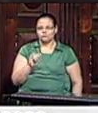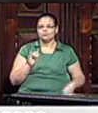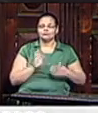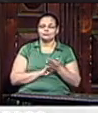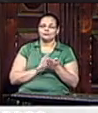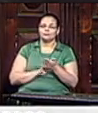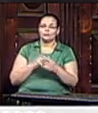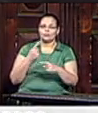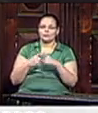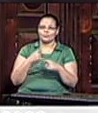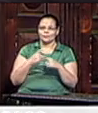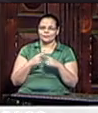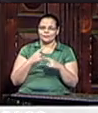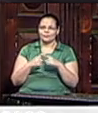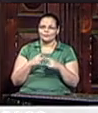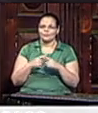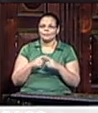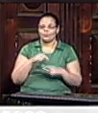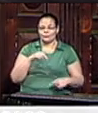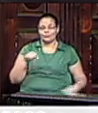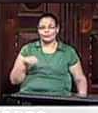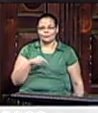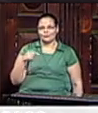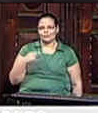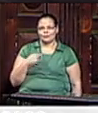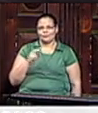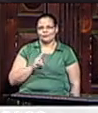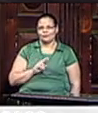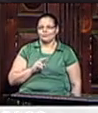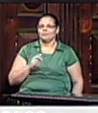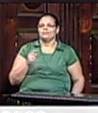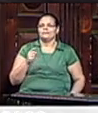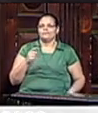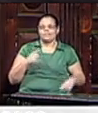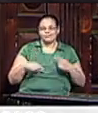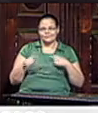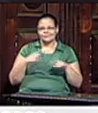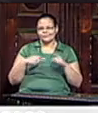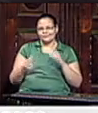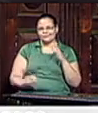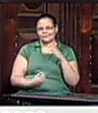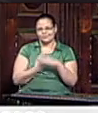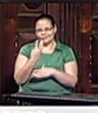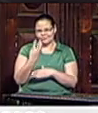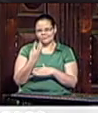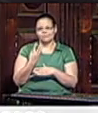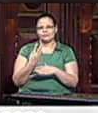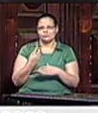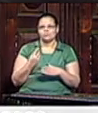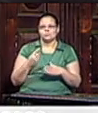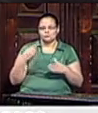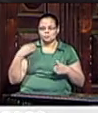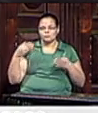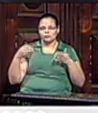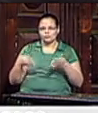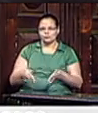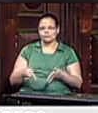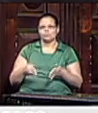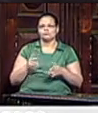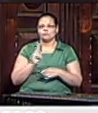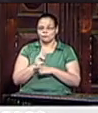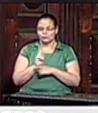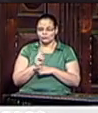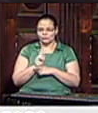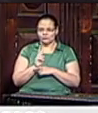quê? Na nossa gestão, nós criamos essa categoria do guarda-parque, fizemos o